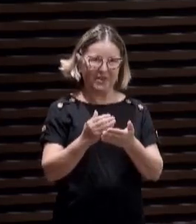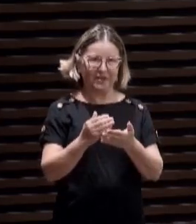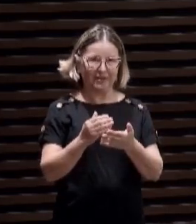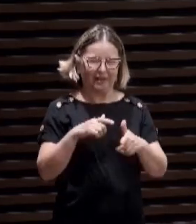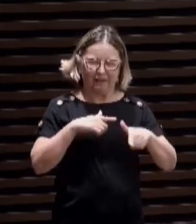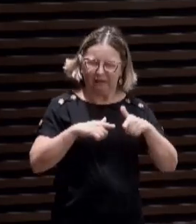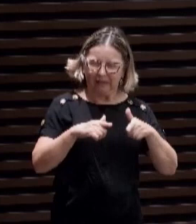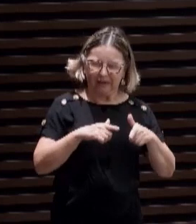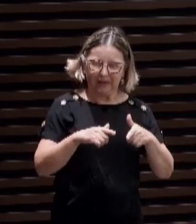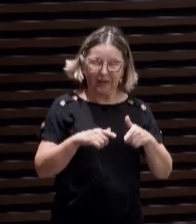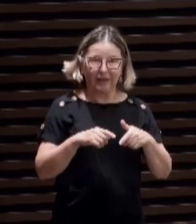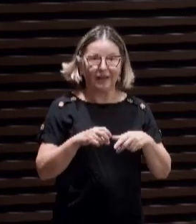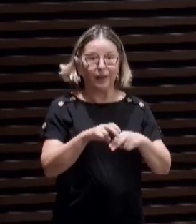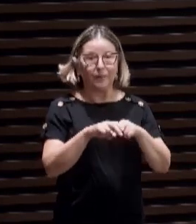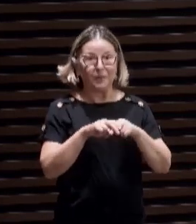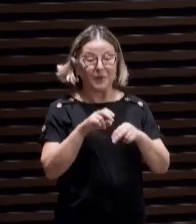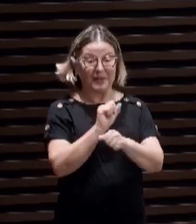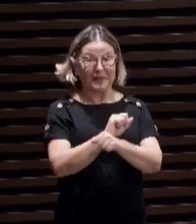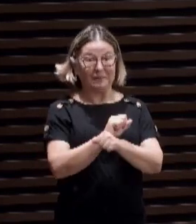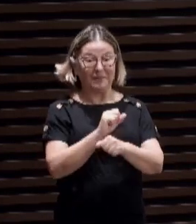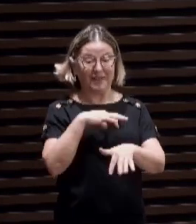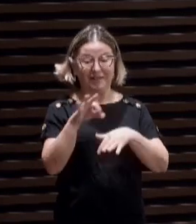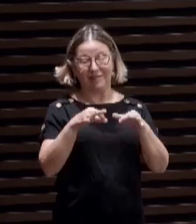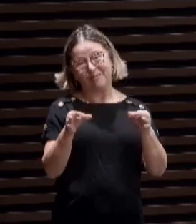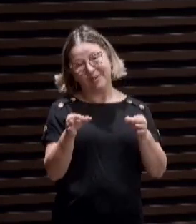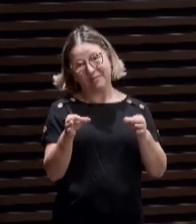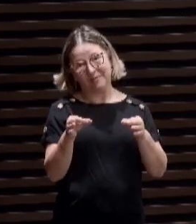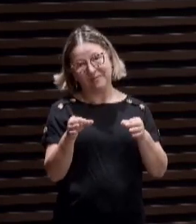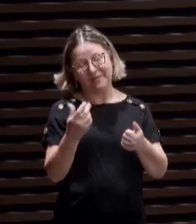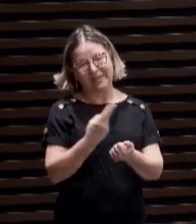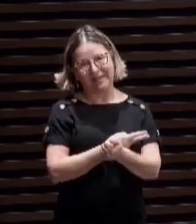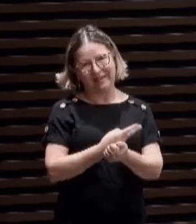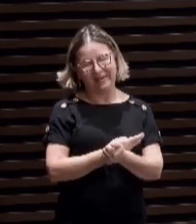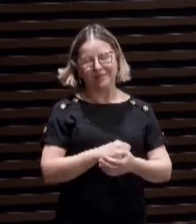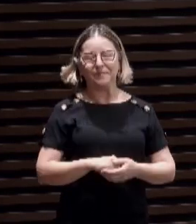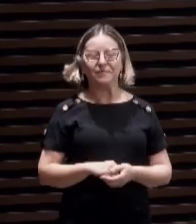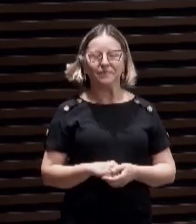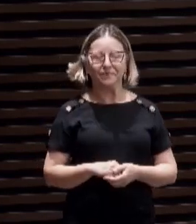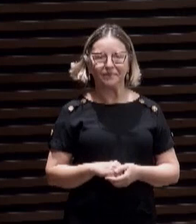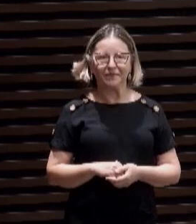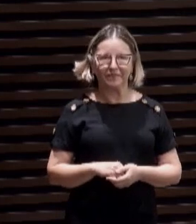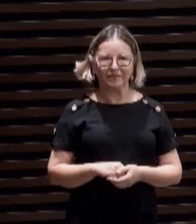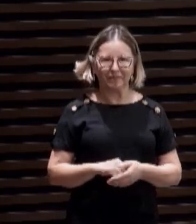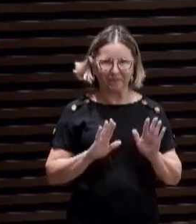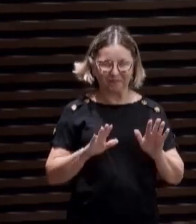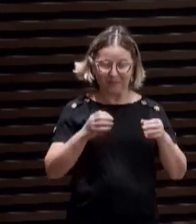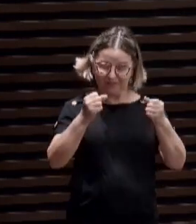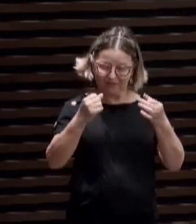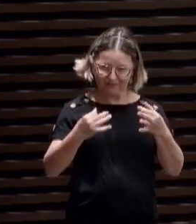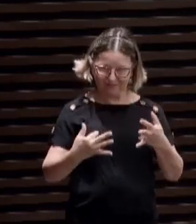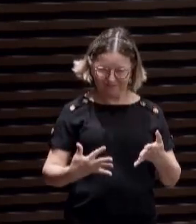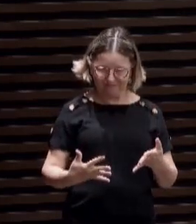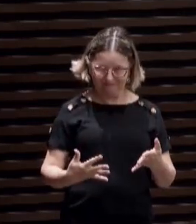a motivação errada não lhes rendeu o que eles esperavam. Com isso eu quero explicar para nós, mediante esse texto